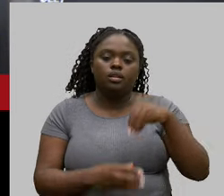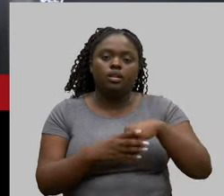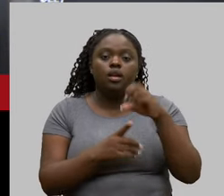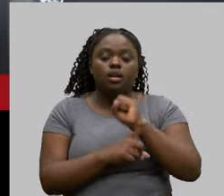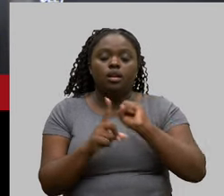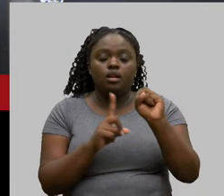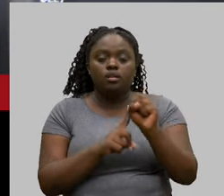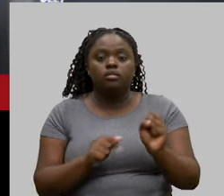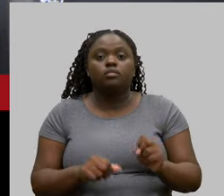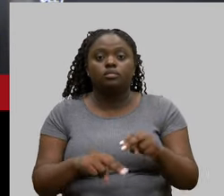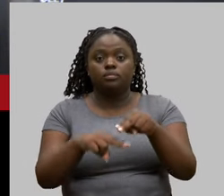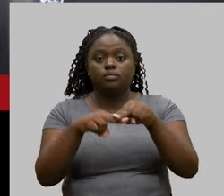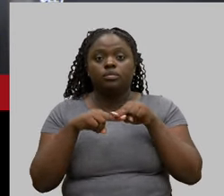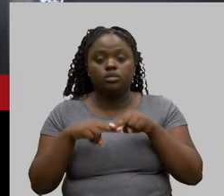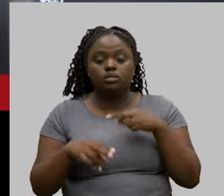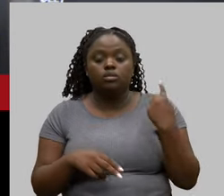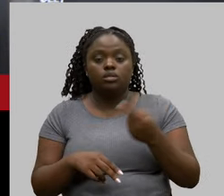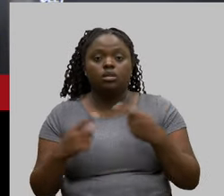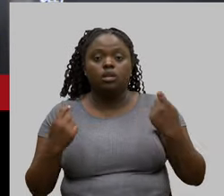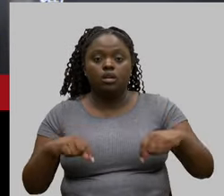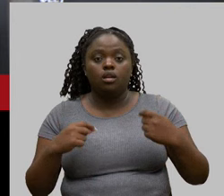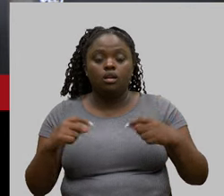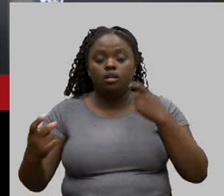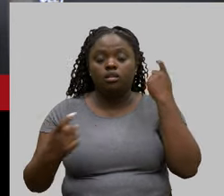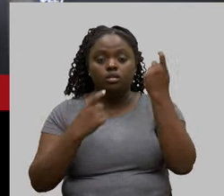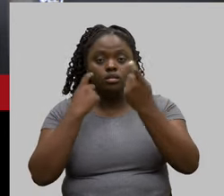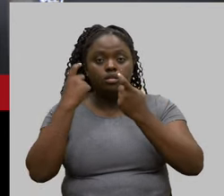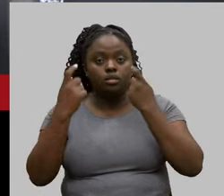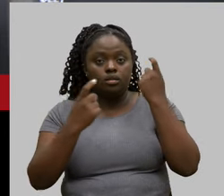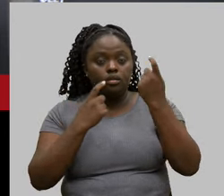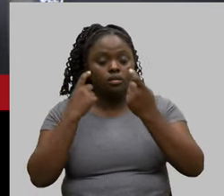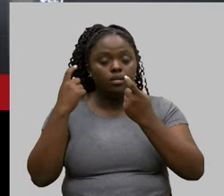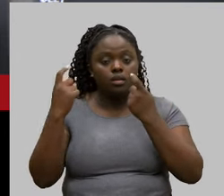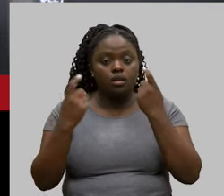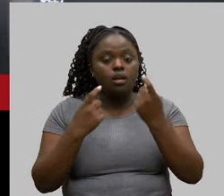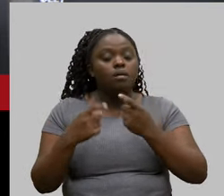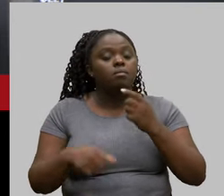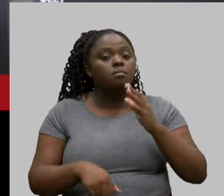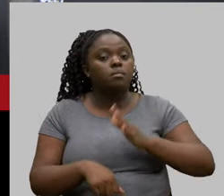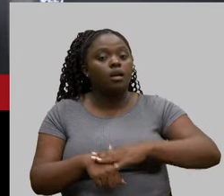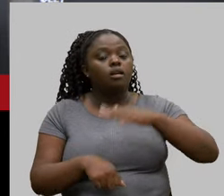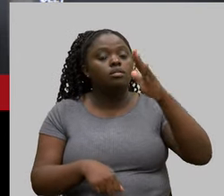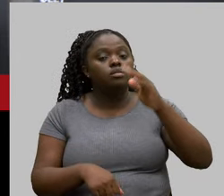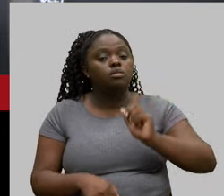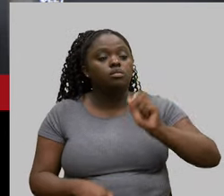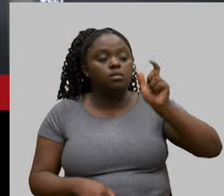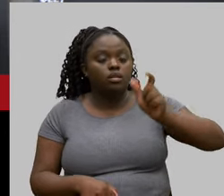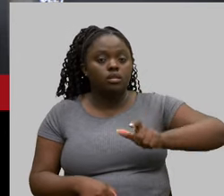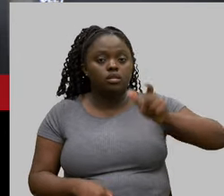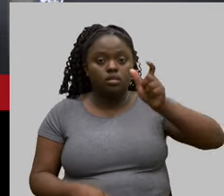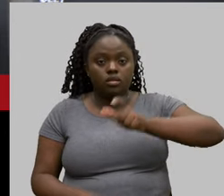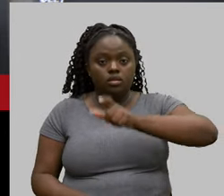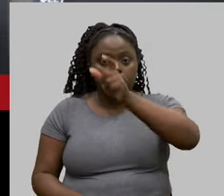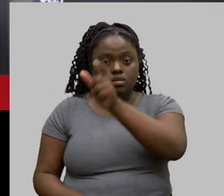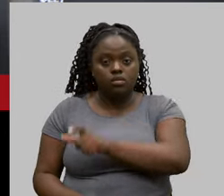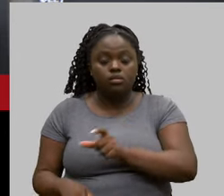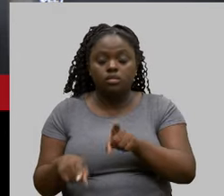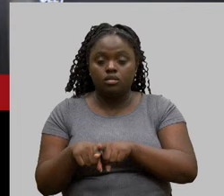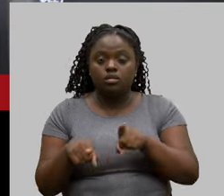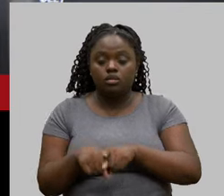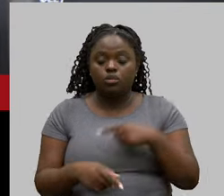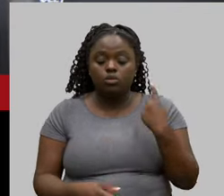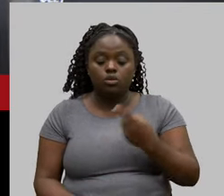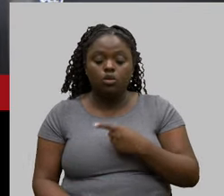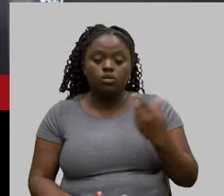então nós temos que nos preocupar ainda com esses cidadãos e também com os nossos servidores Eu